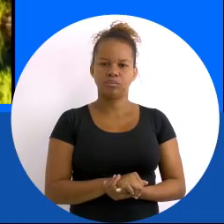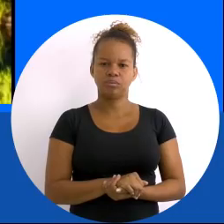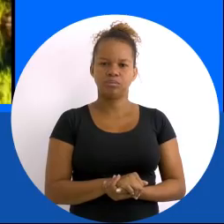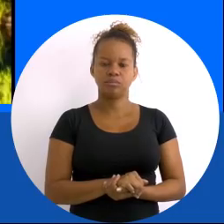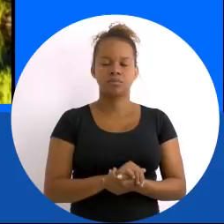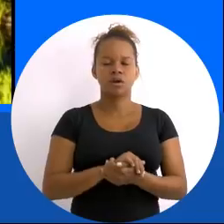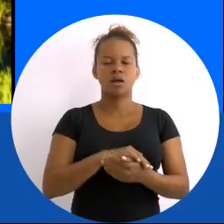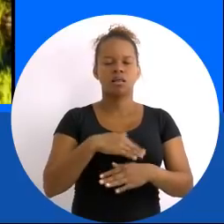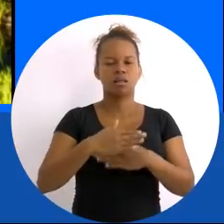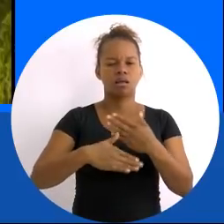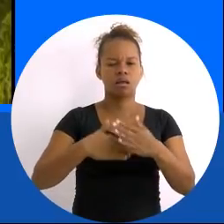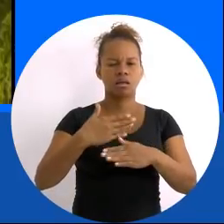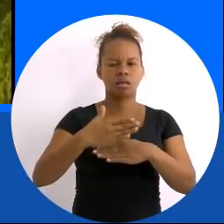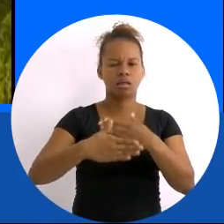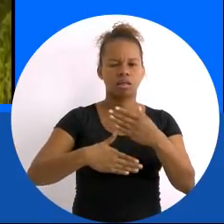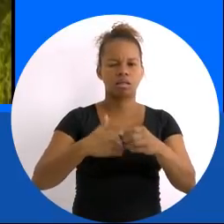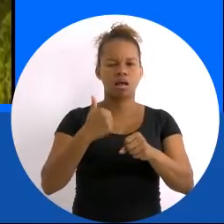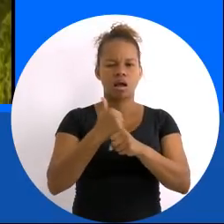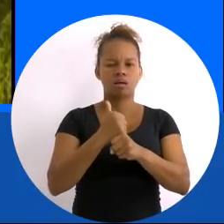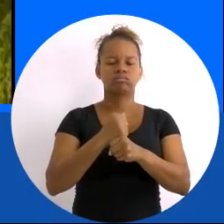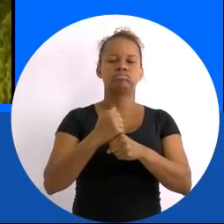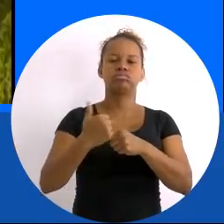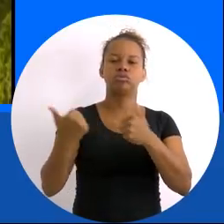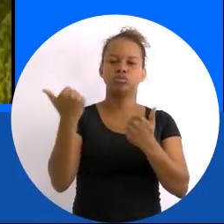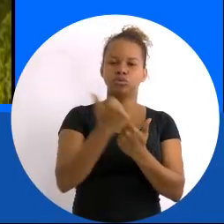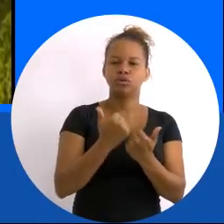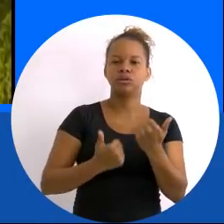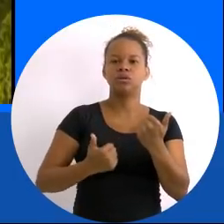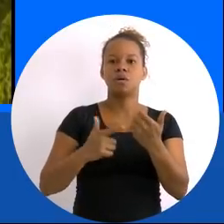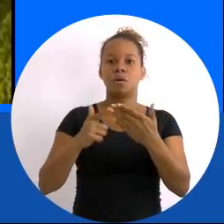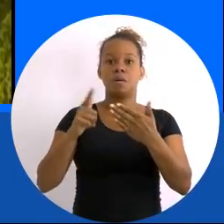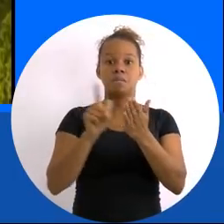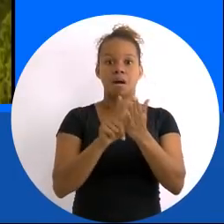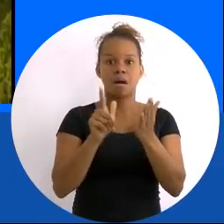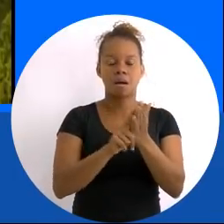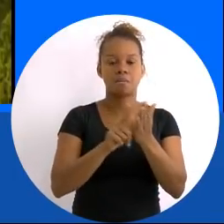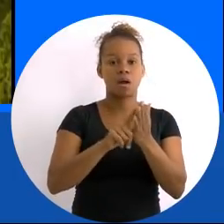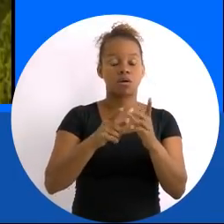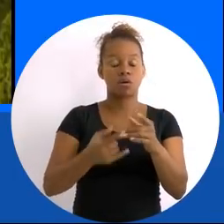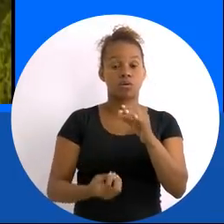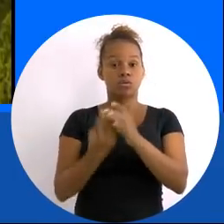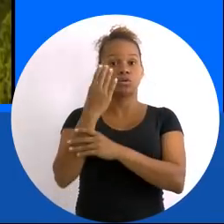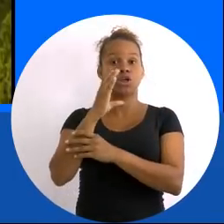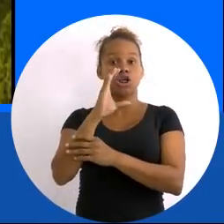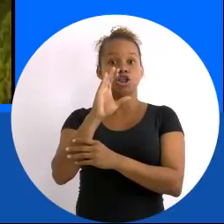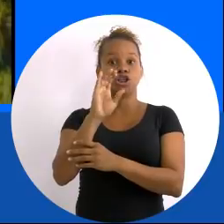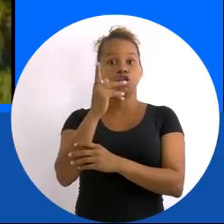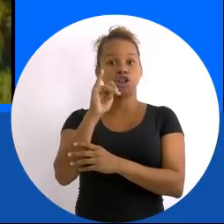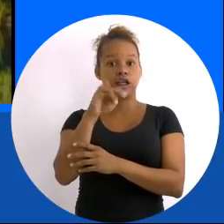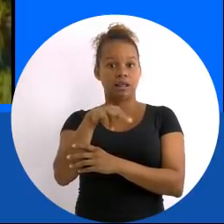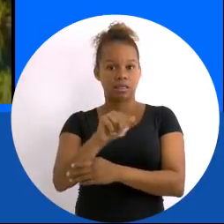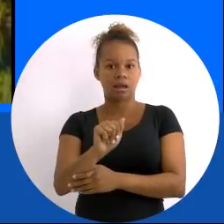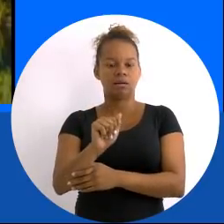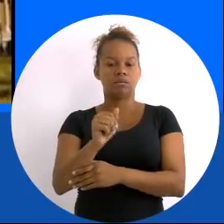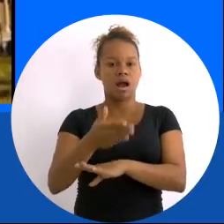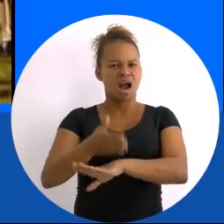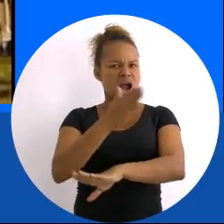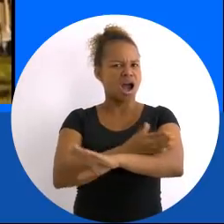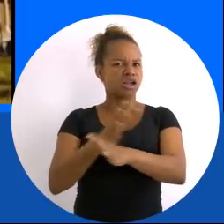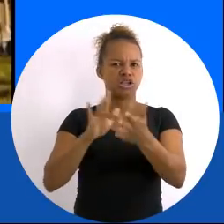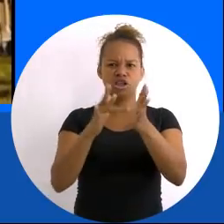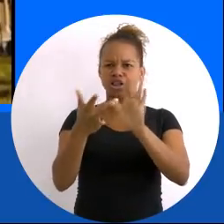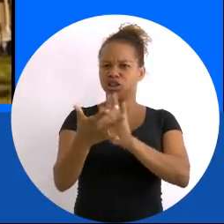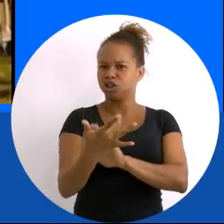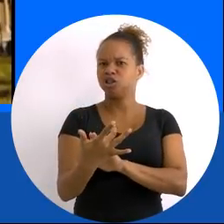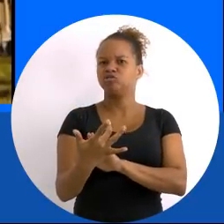Com o tempo, ambos foram substituídos pelo papel, que surgiu na China no ano 105 a.C. Posteriormente, começou